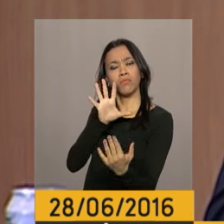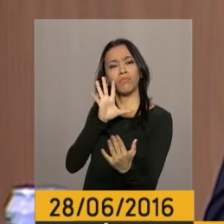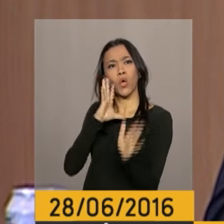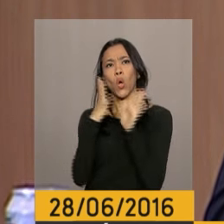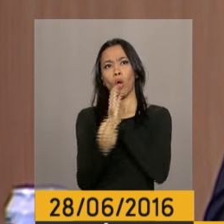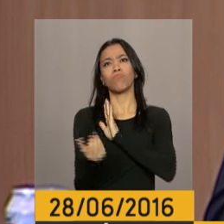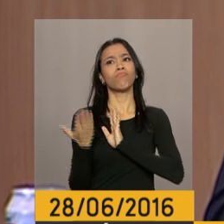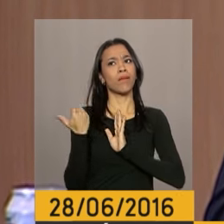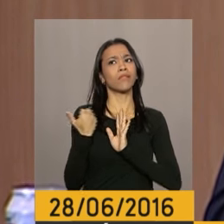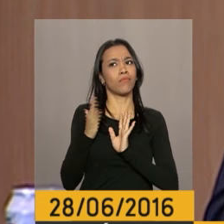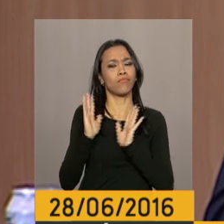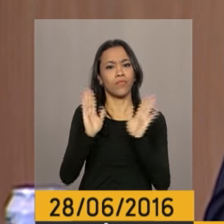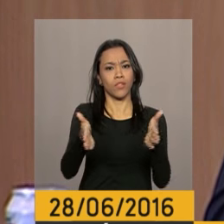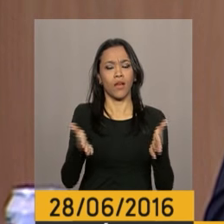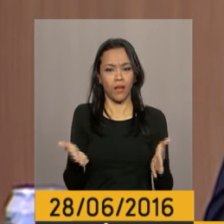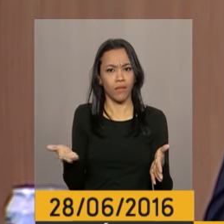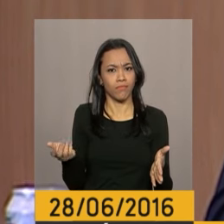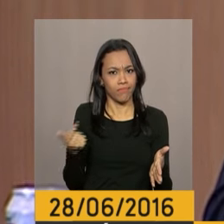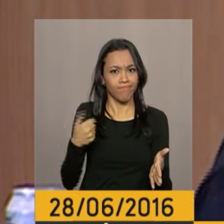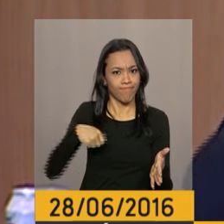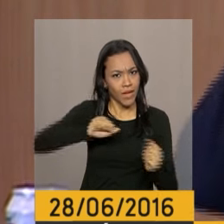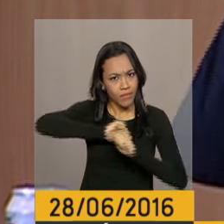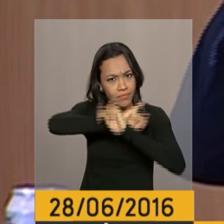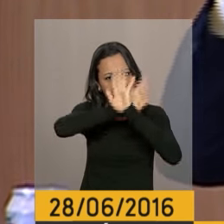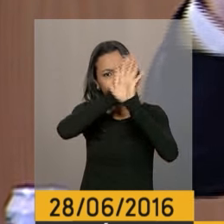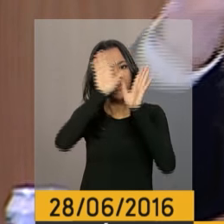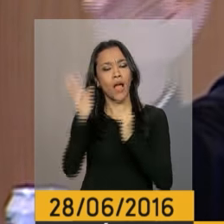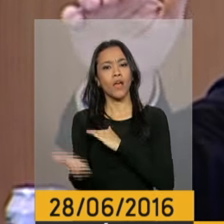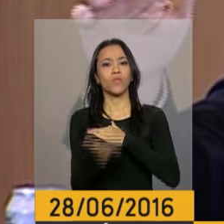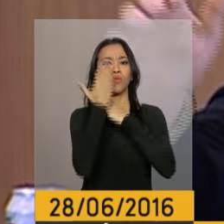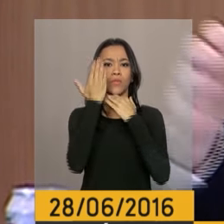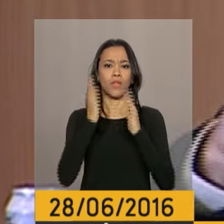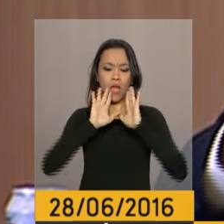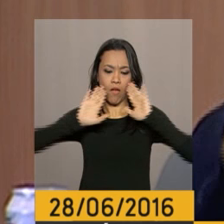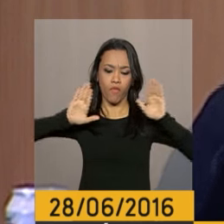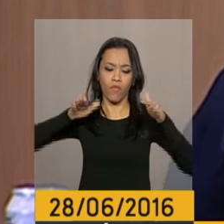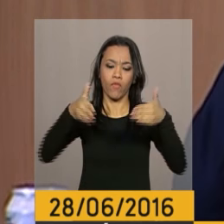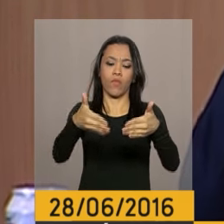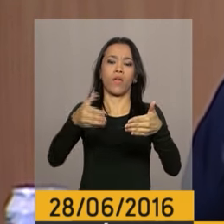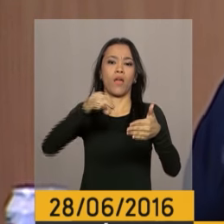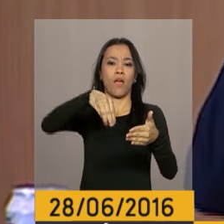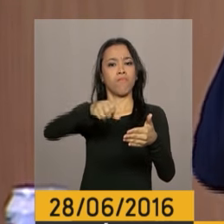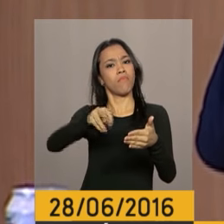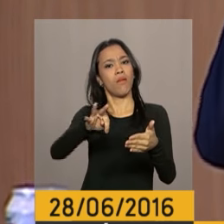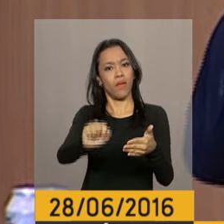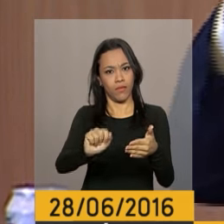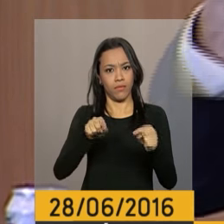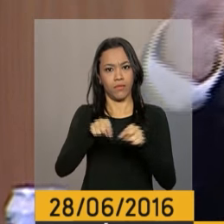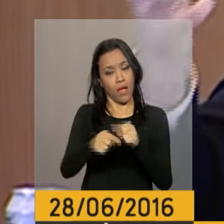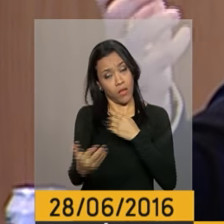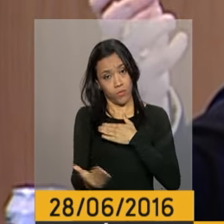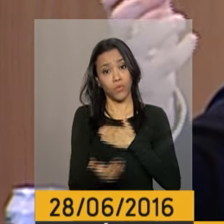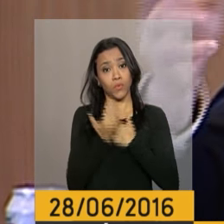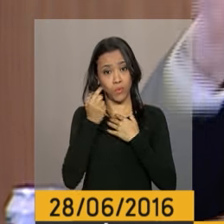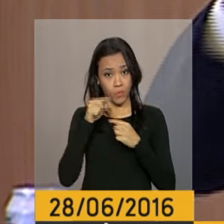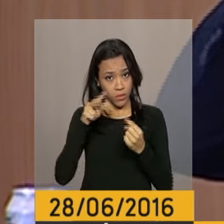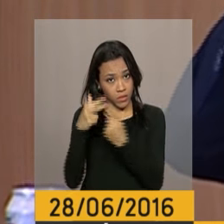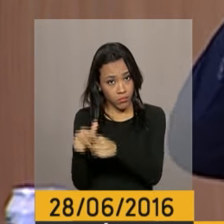sinalizar de forma transparente uma trajetória de volta ao centro. É uma transparência que ajuda a